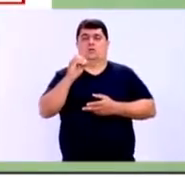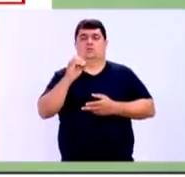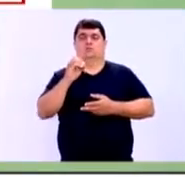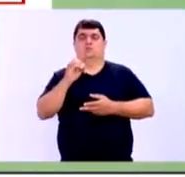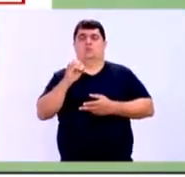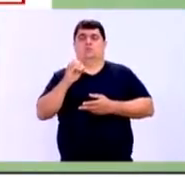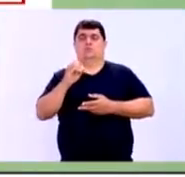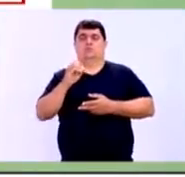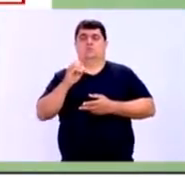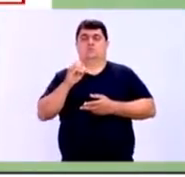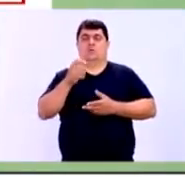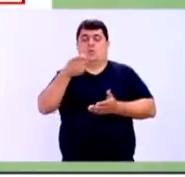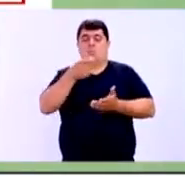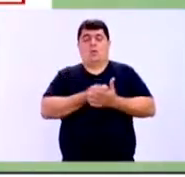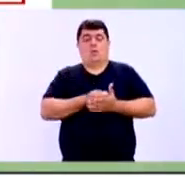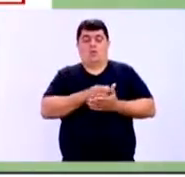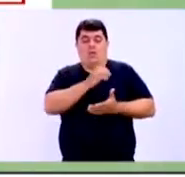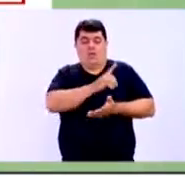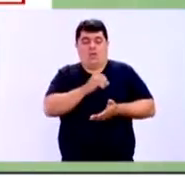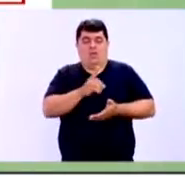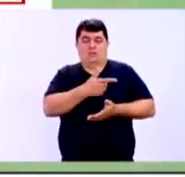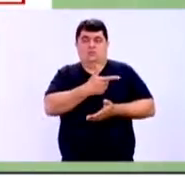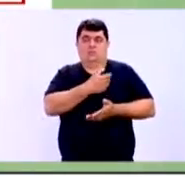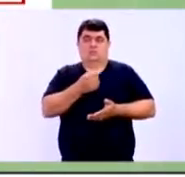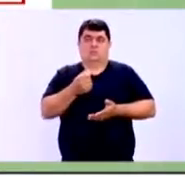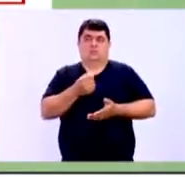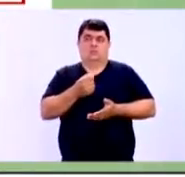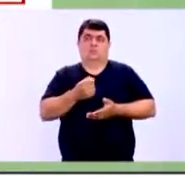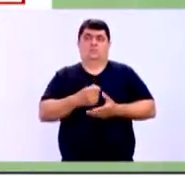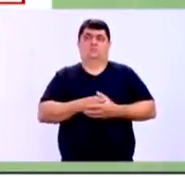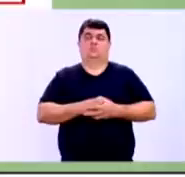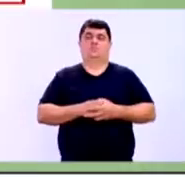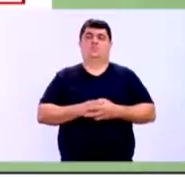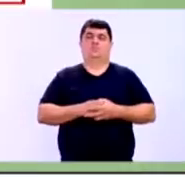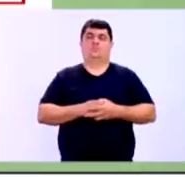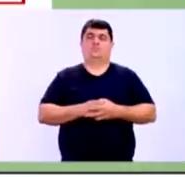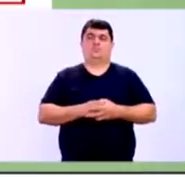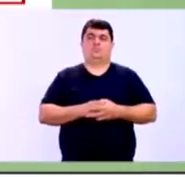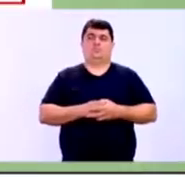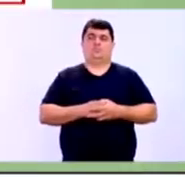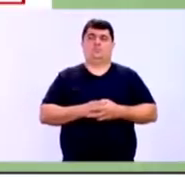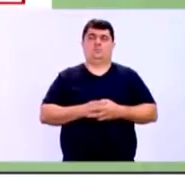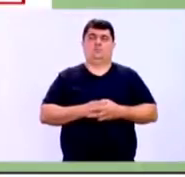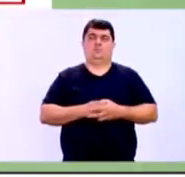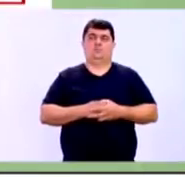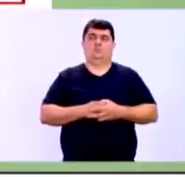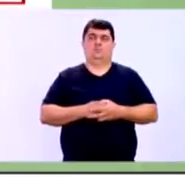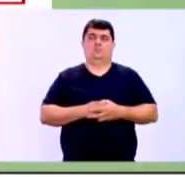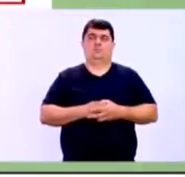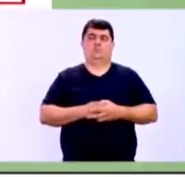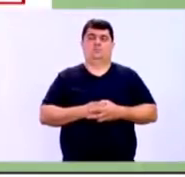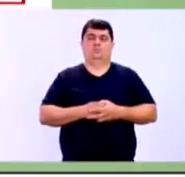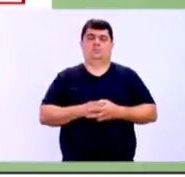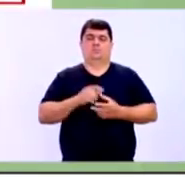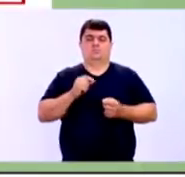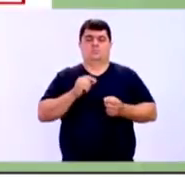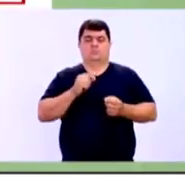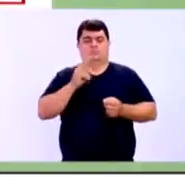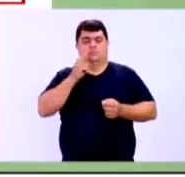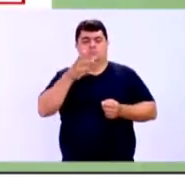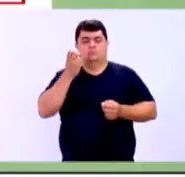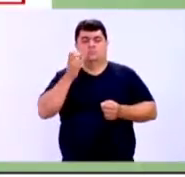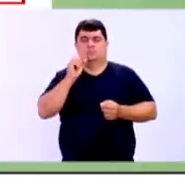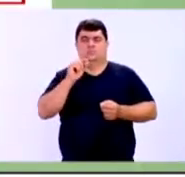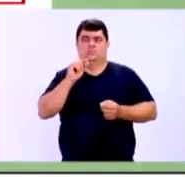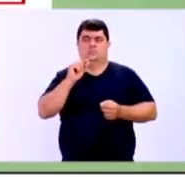unidades, no valor de quanto? 200 cada uma. Beleza, então você olhou para essa ficha, o que você pode deduzir?